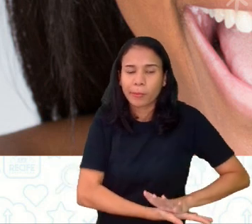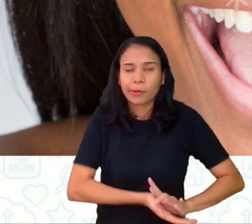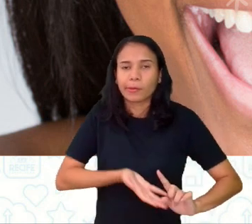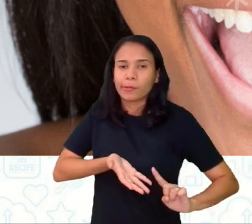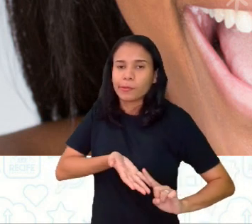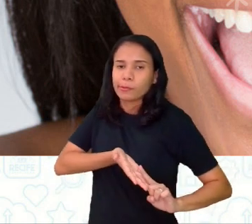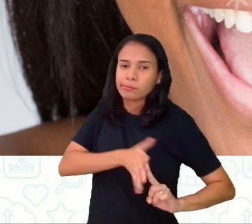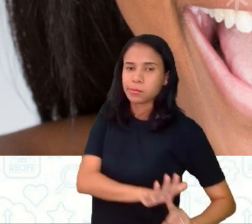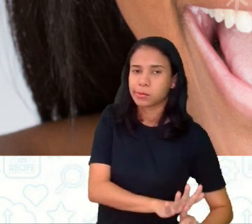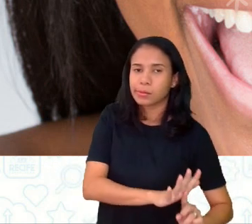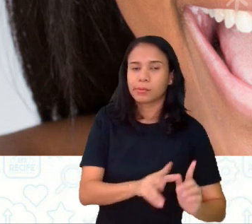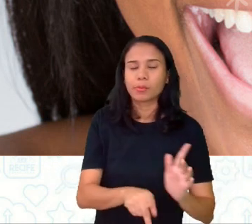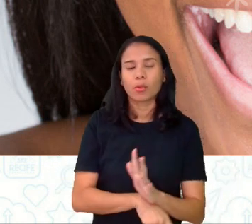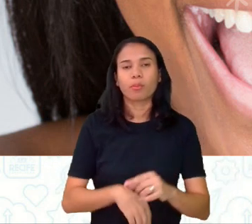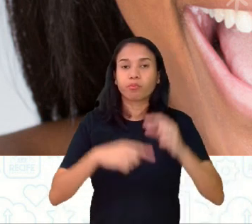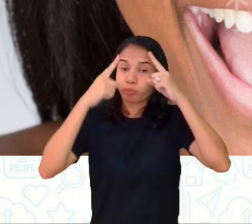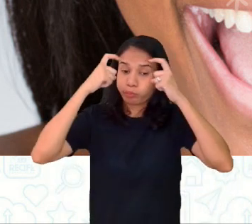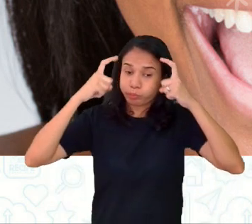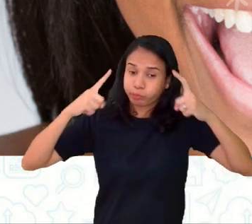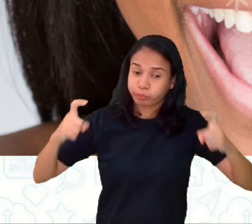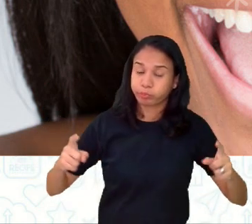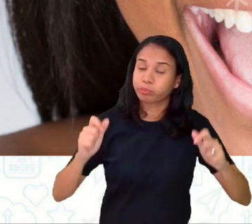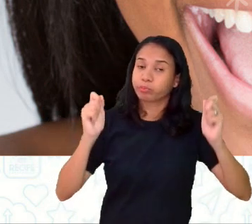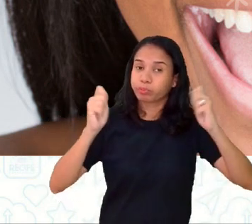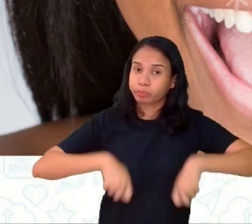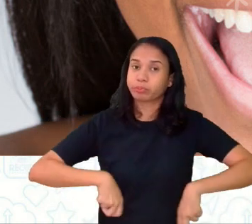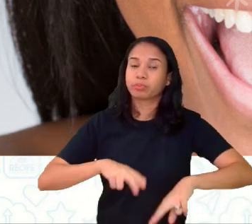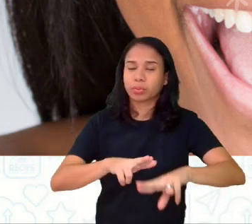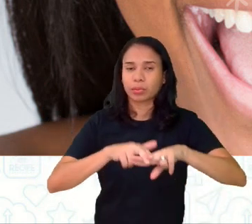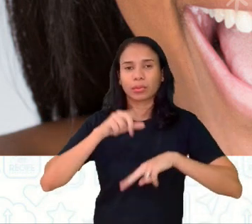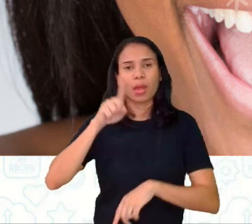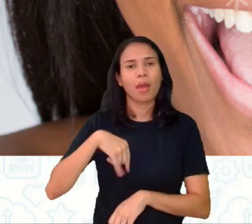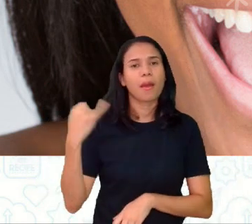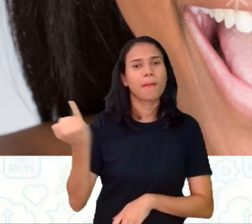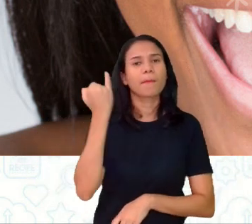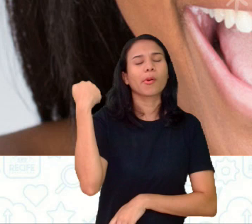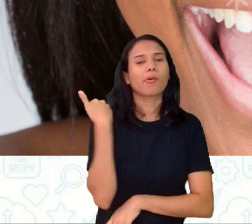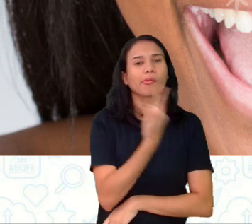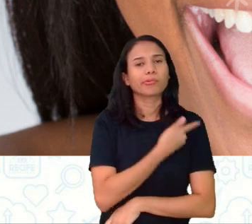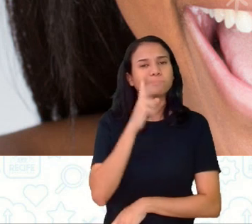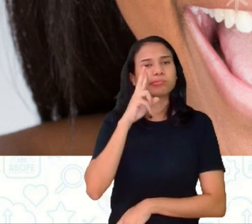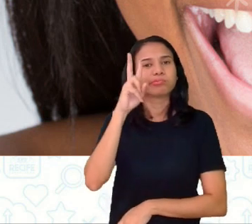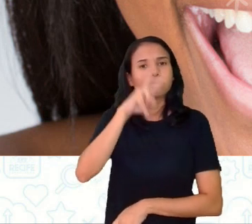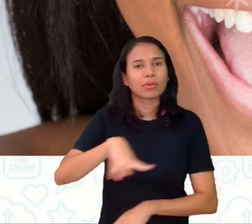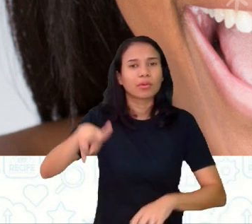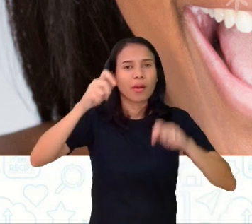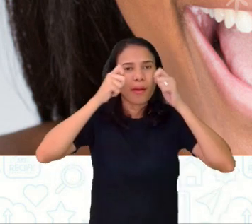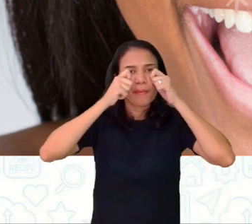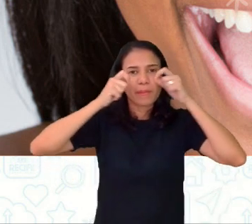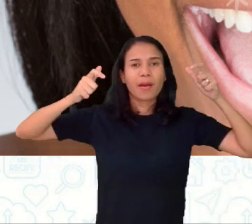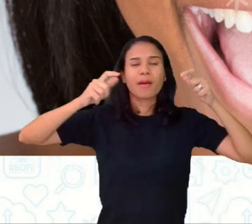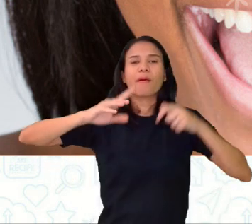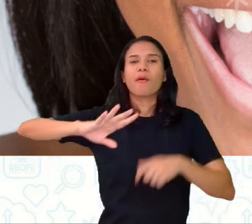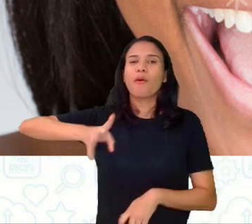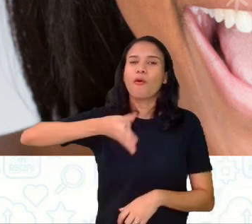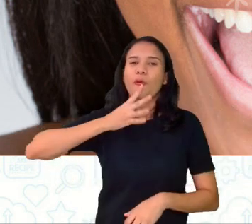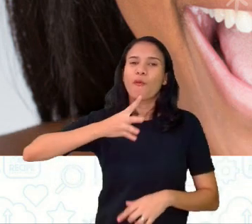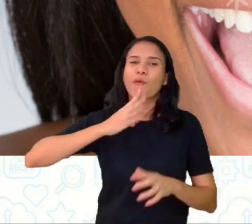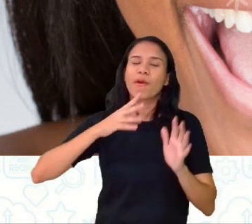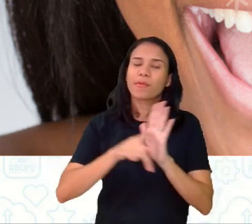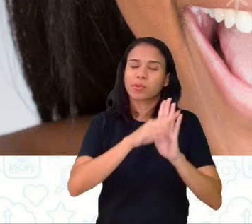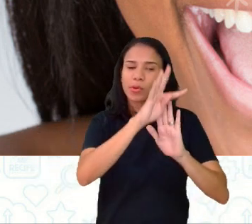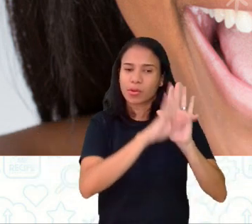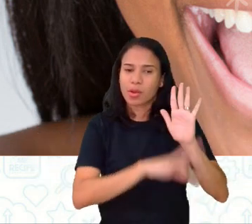são padrões de violência. Então, por isso que é importante despertar esse olhar de conhecer toda a